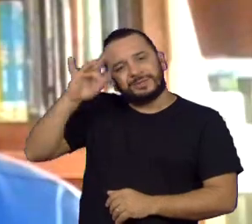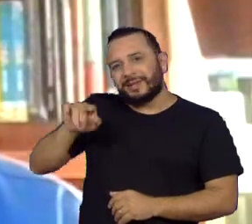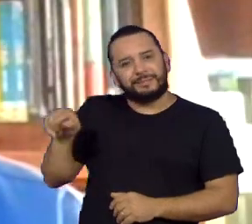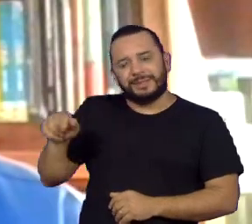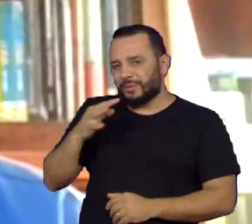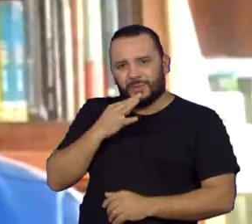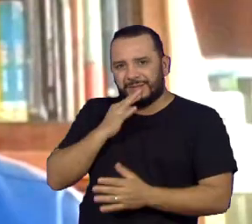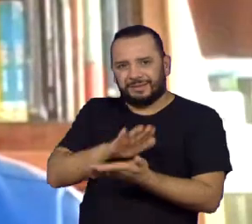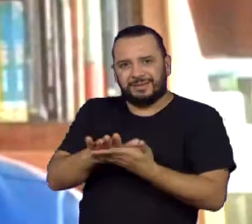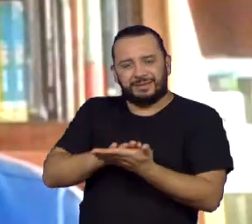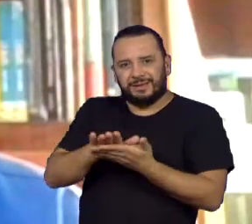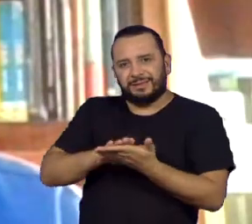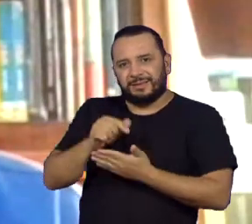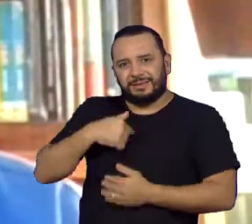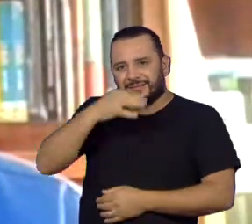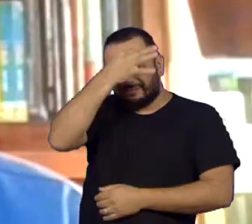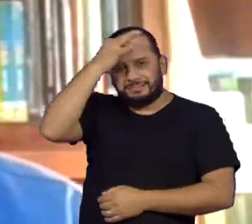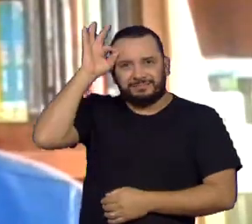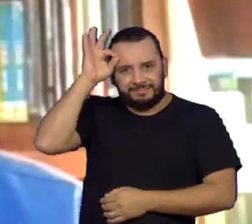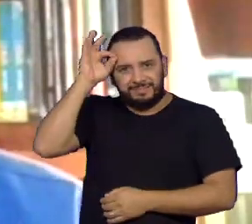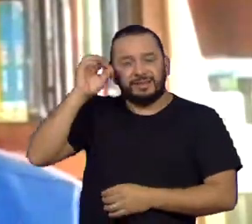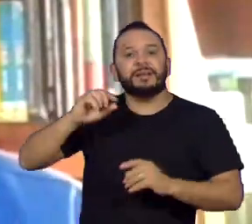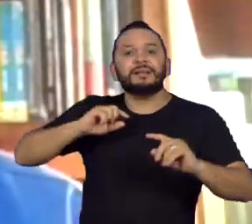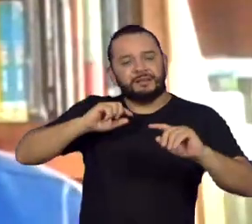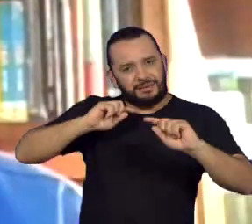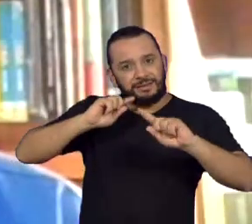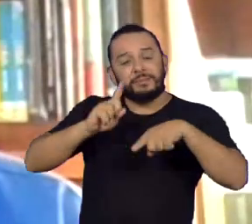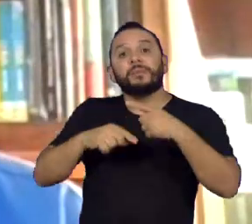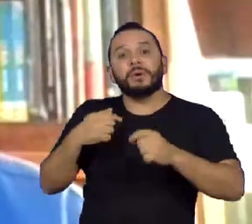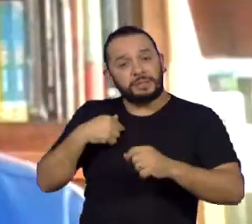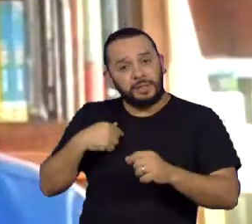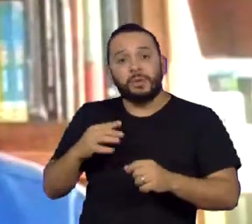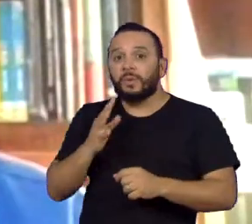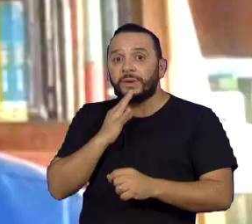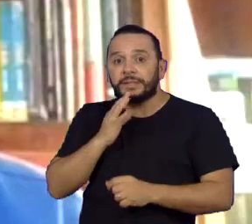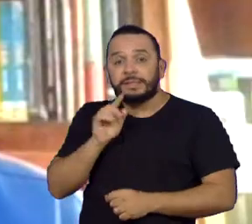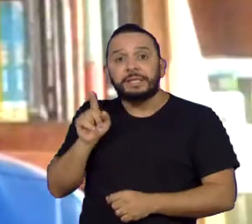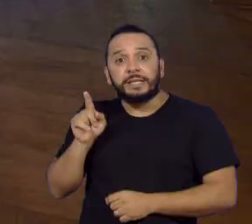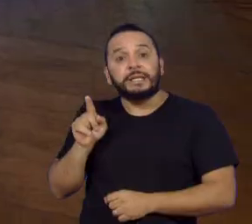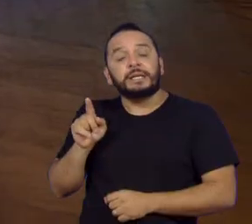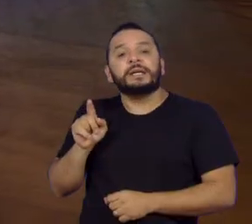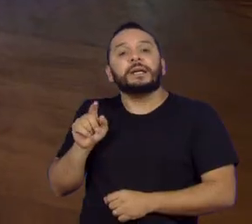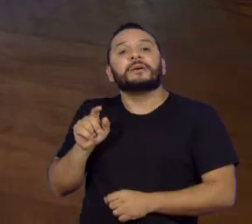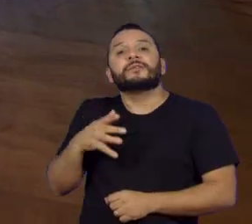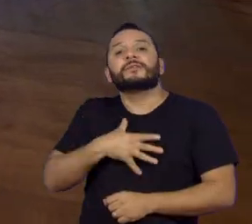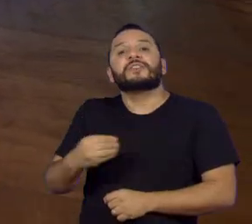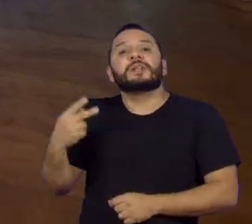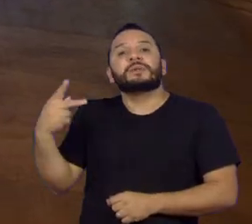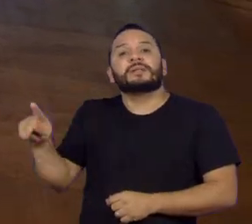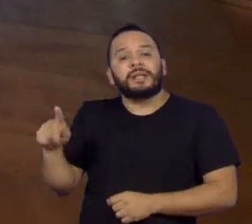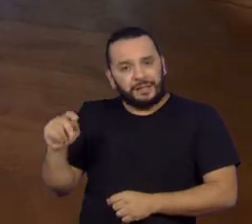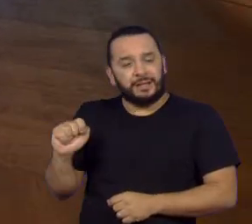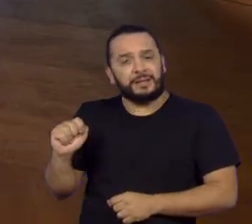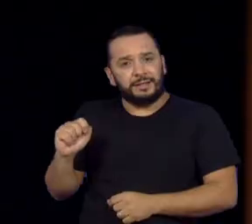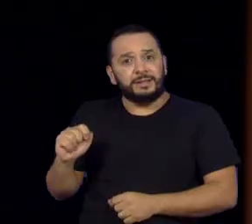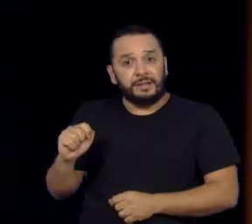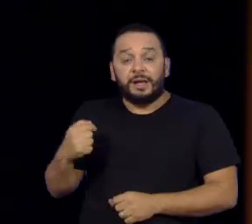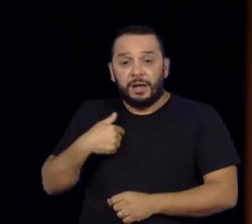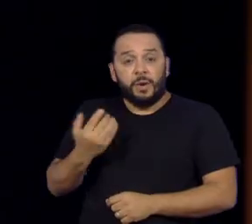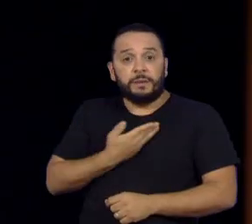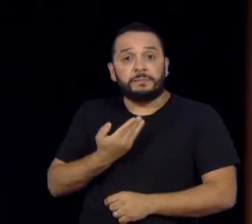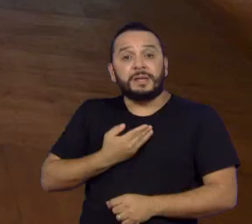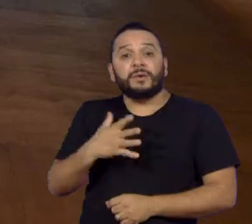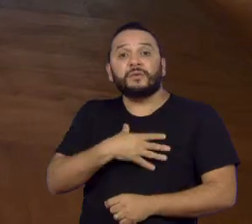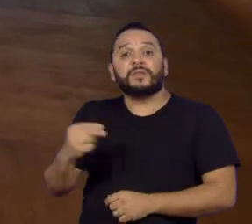artes plásticas, né? Fui conhecer depois, me tornei amigo do filho dele, do João Cândido, que é um querido amigo até